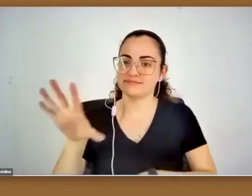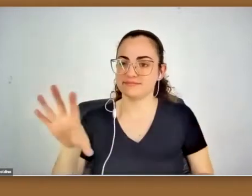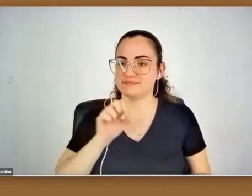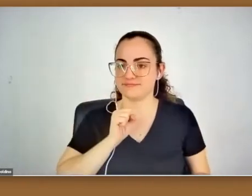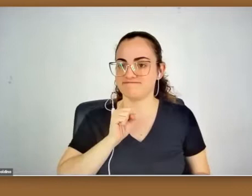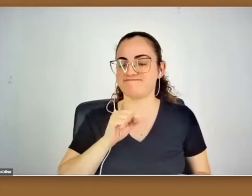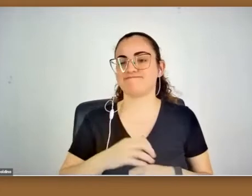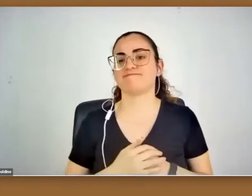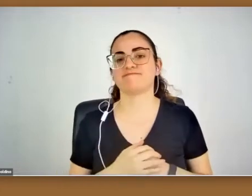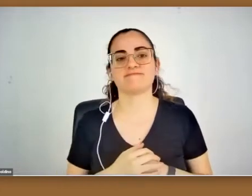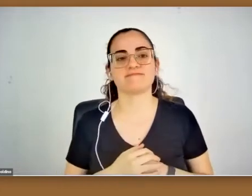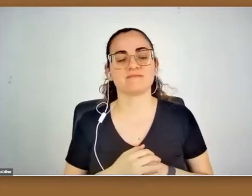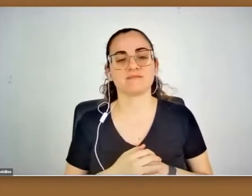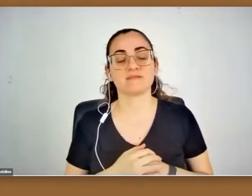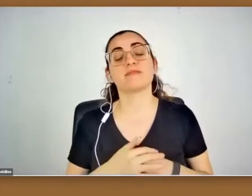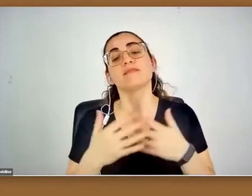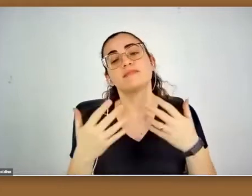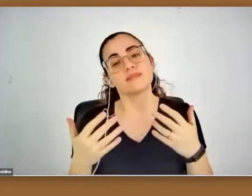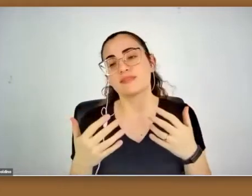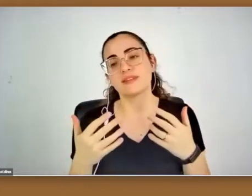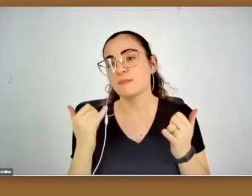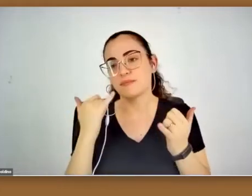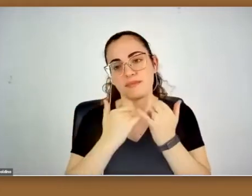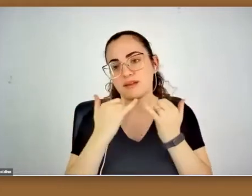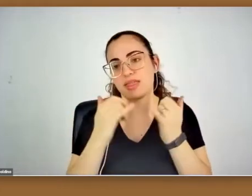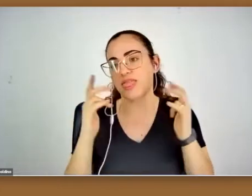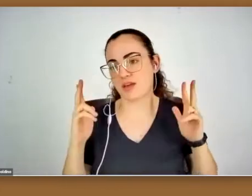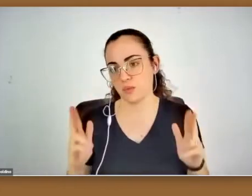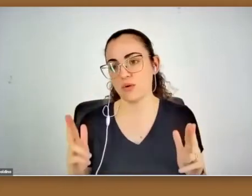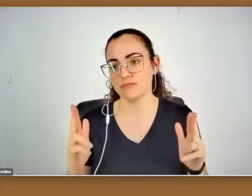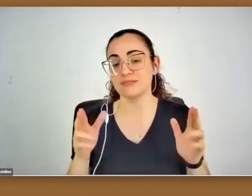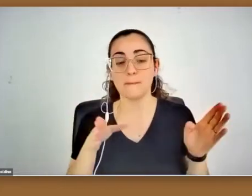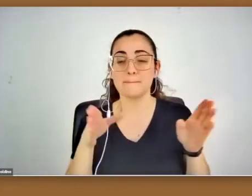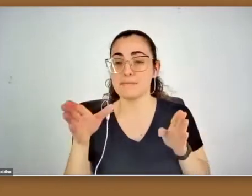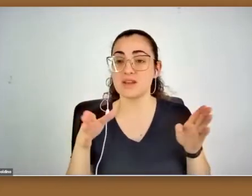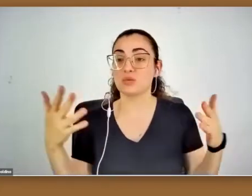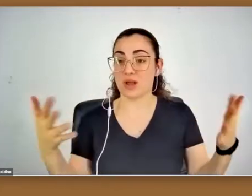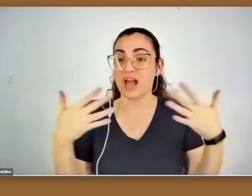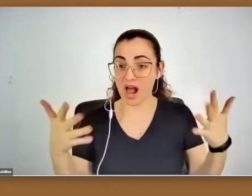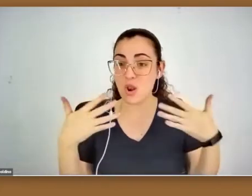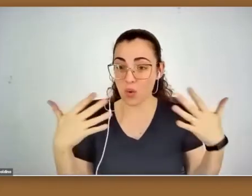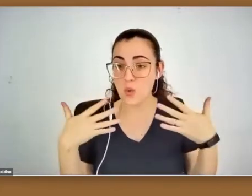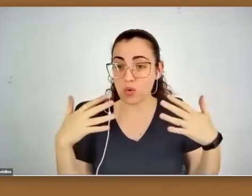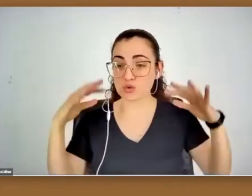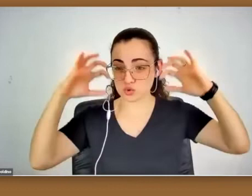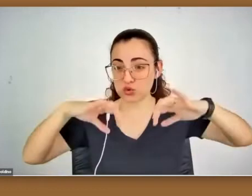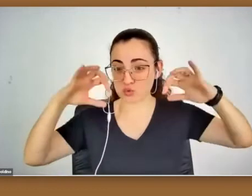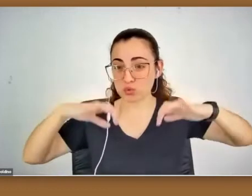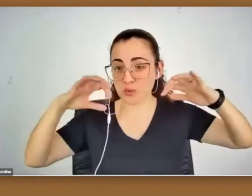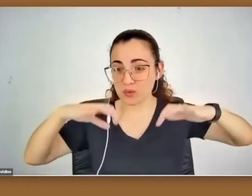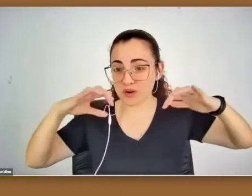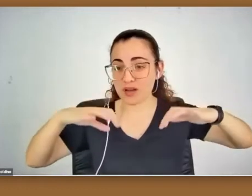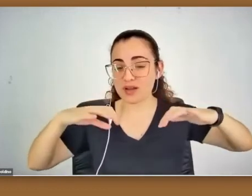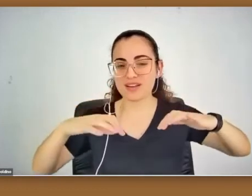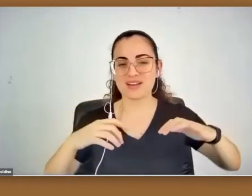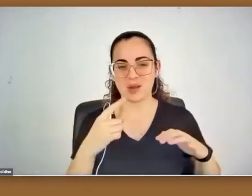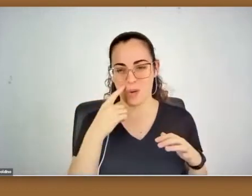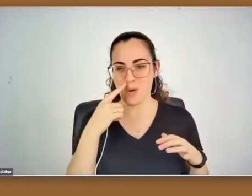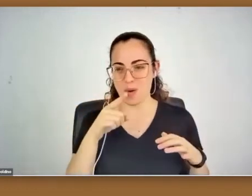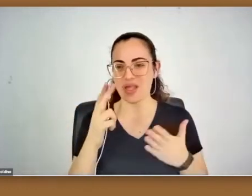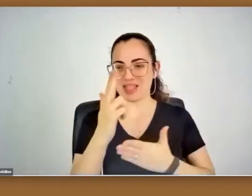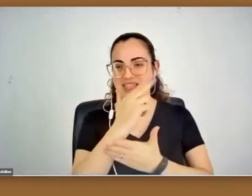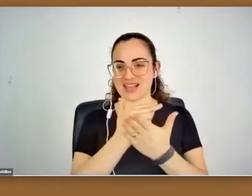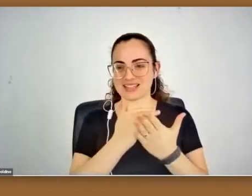quente, mais úmido, é quando a doença explode mais. E aí a gente tem, né, ano de 2020 também teve um aumento